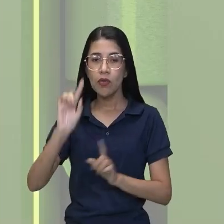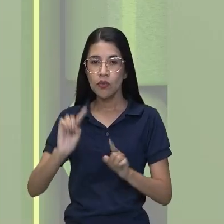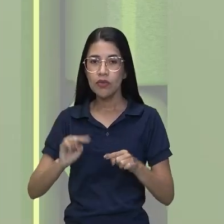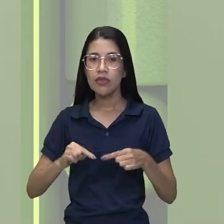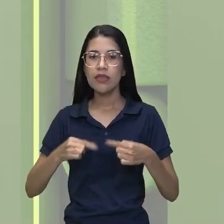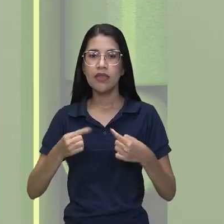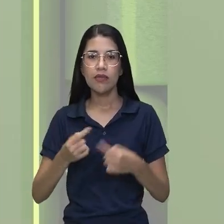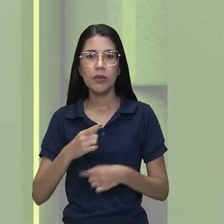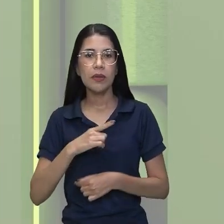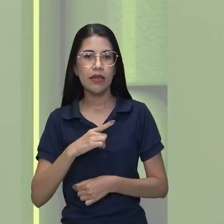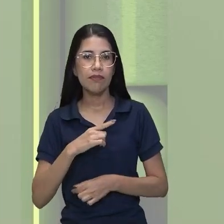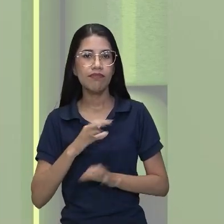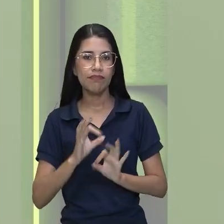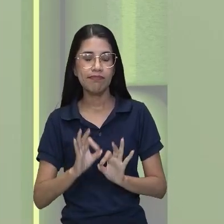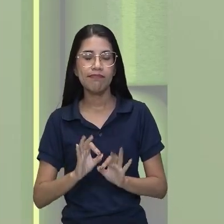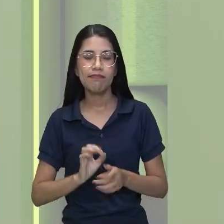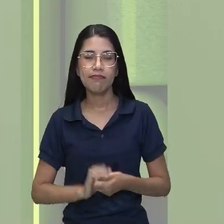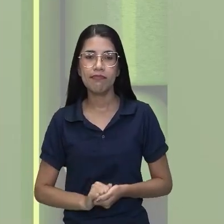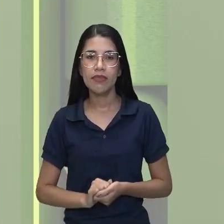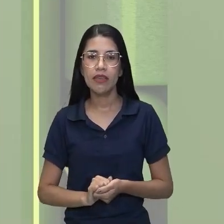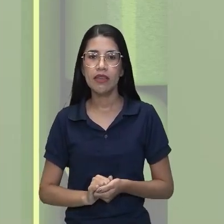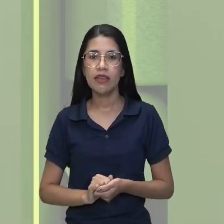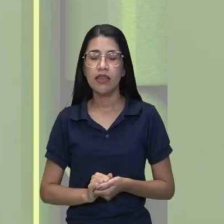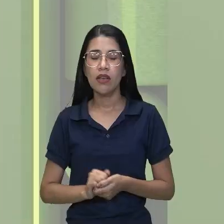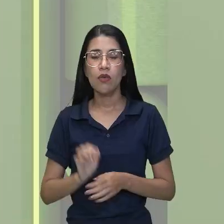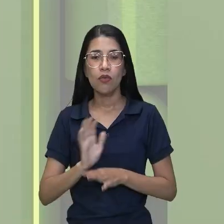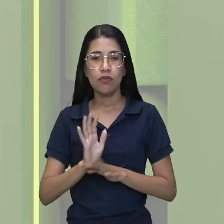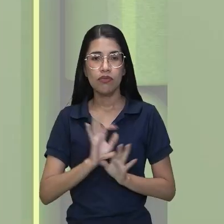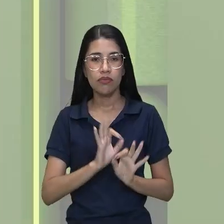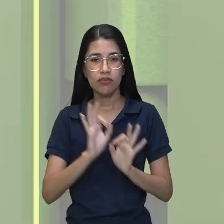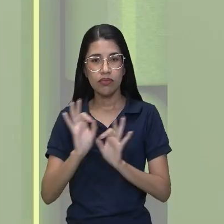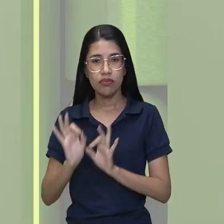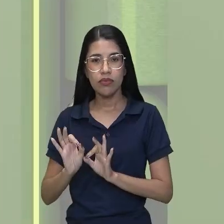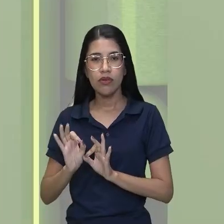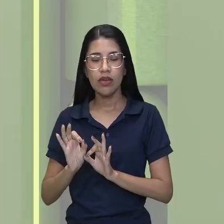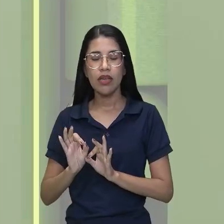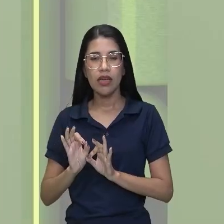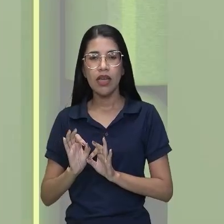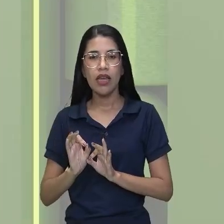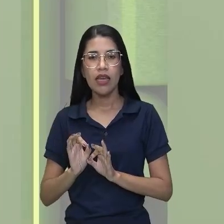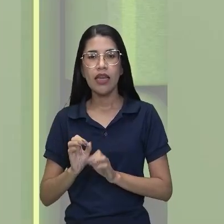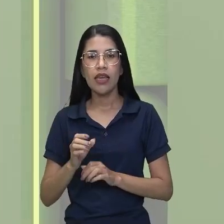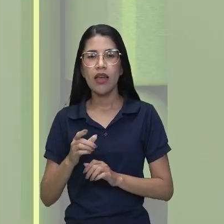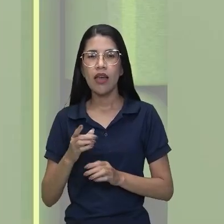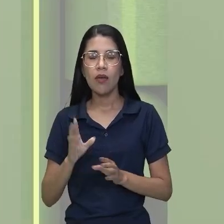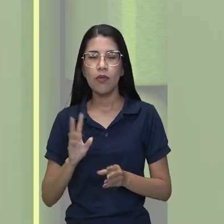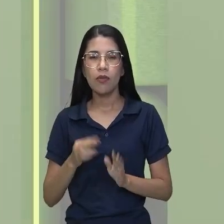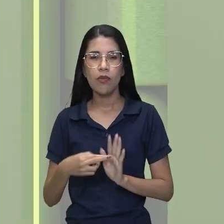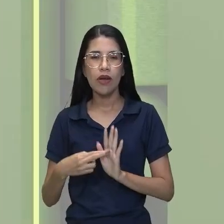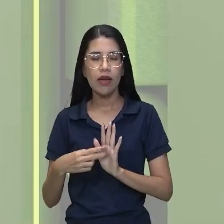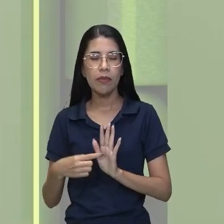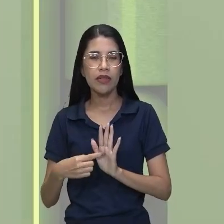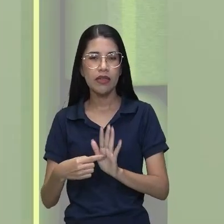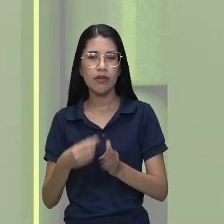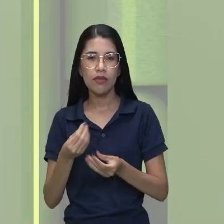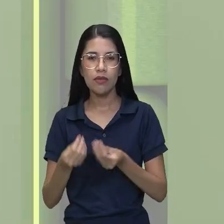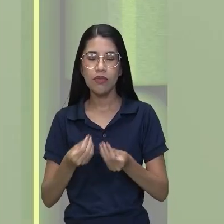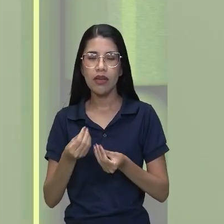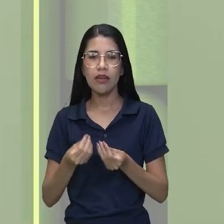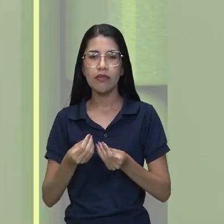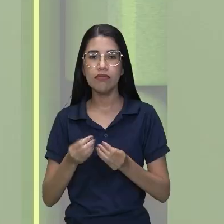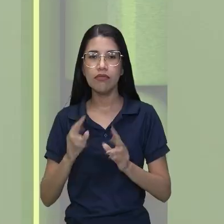né? Então, vocês vão ver um vídeo que eu fiz onde nós temos aí uma pequena representação do que nós vamos falar